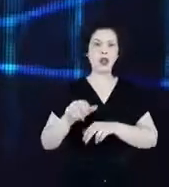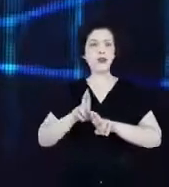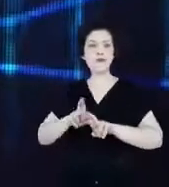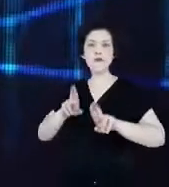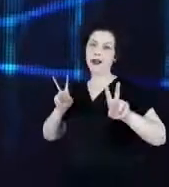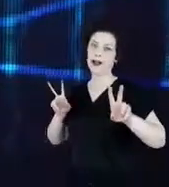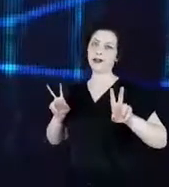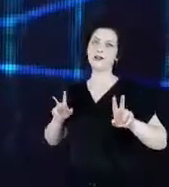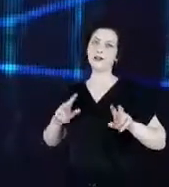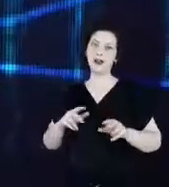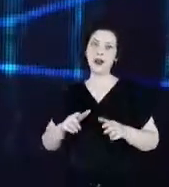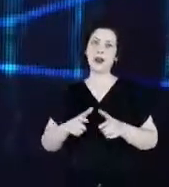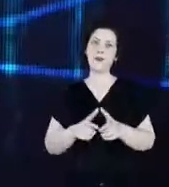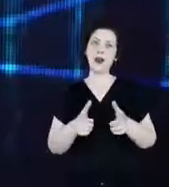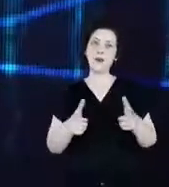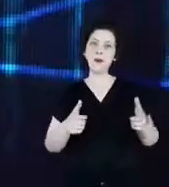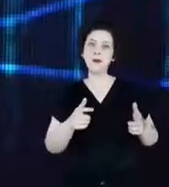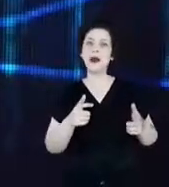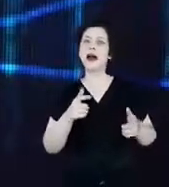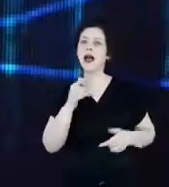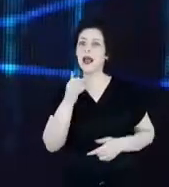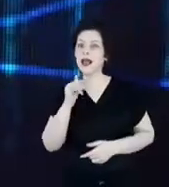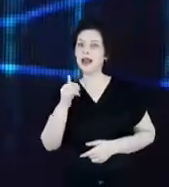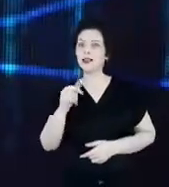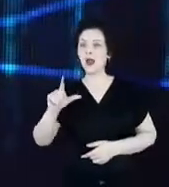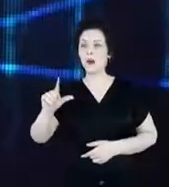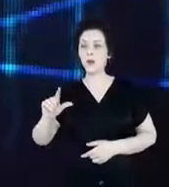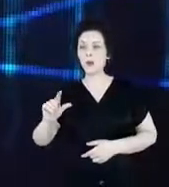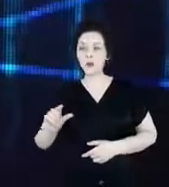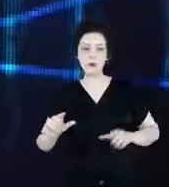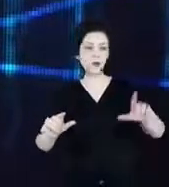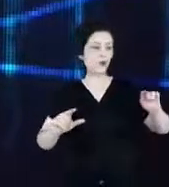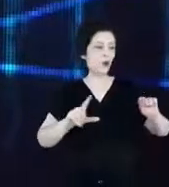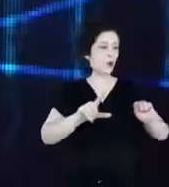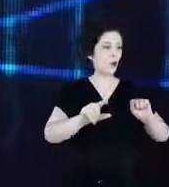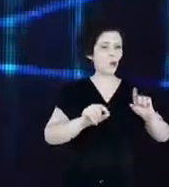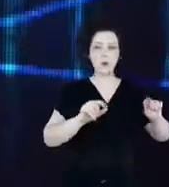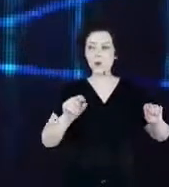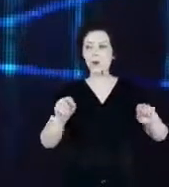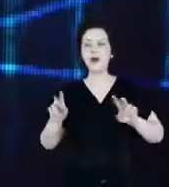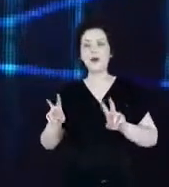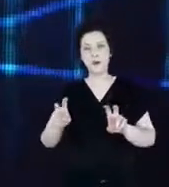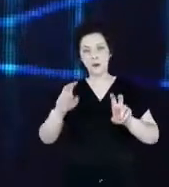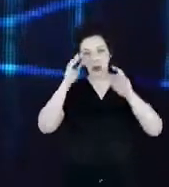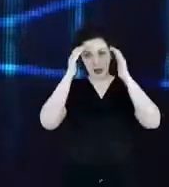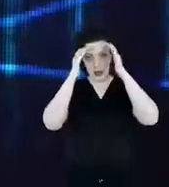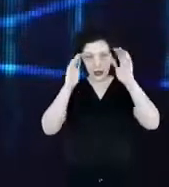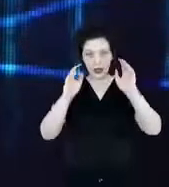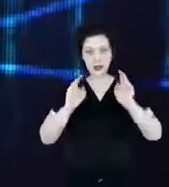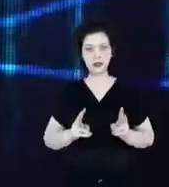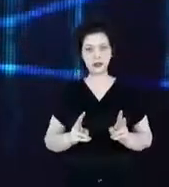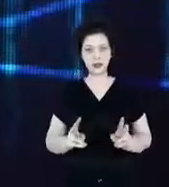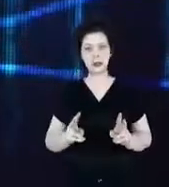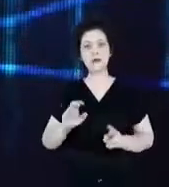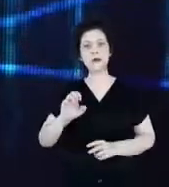vez mais as energias estão ficando mais baratas, sempre respeitando a pauta que você falou, Gustavo, do ESG,